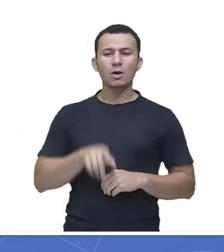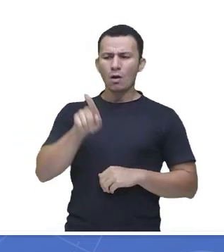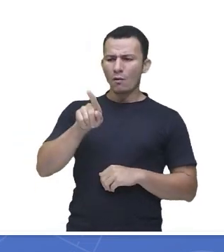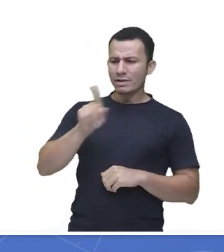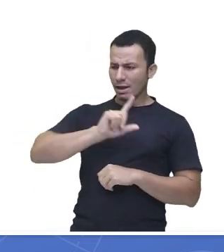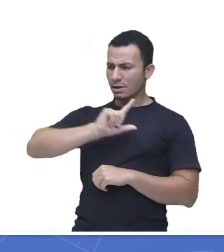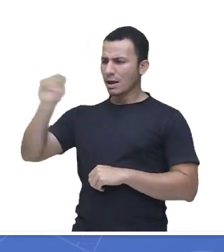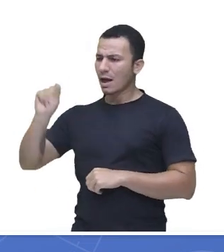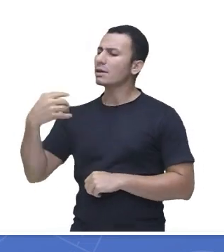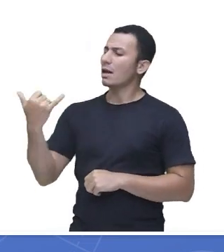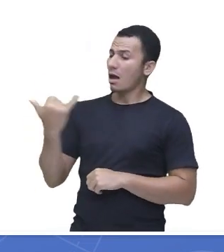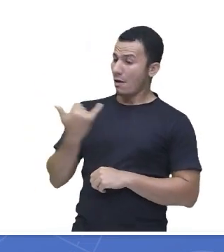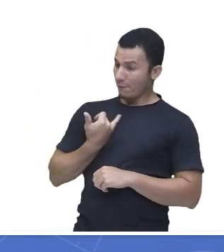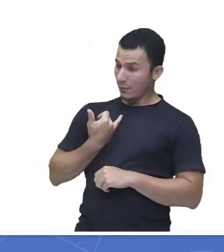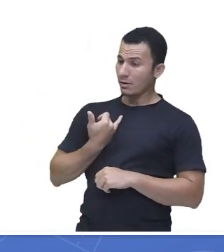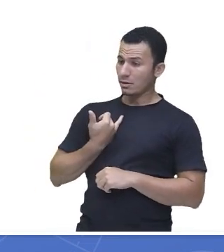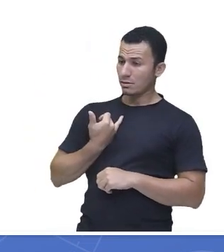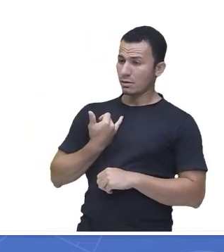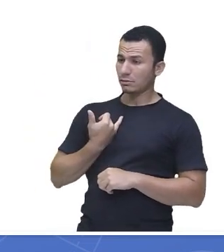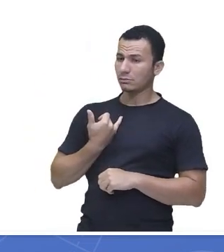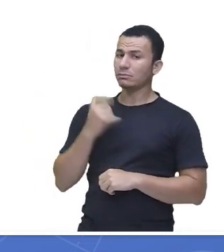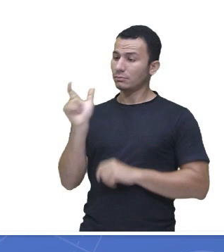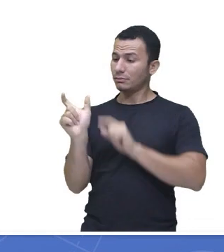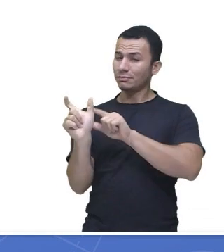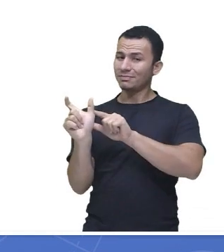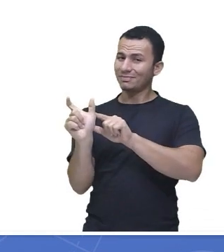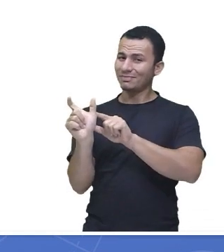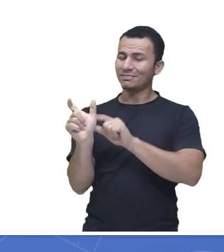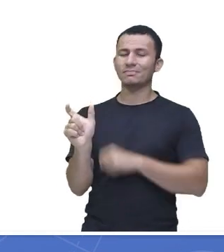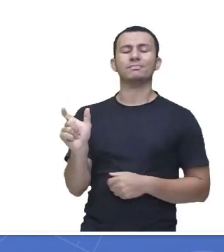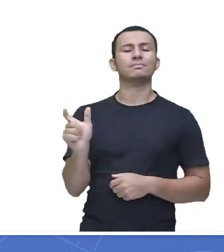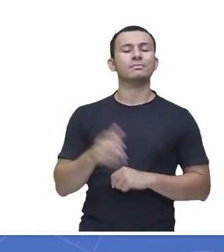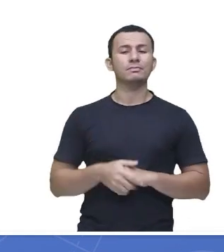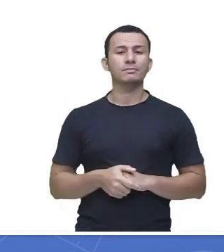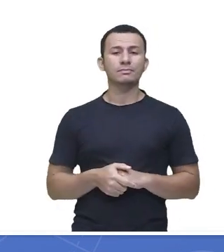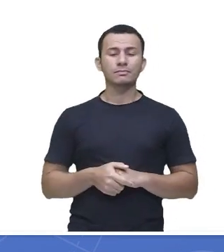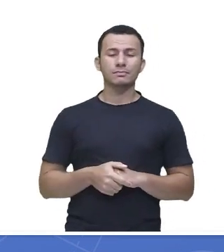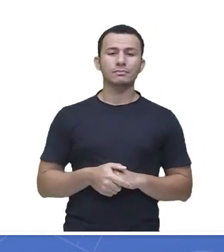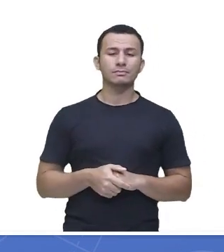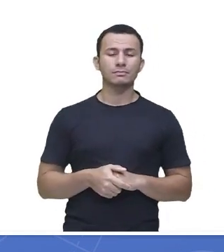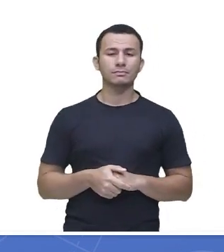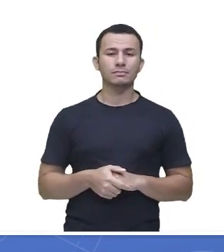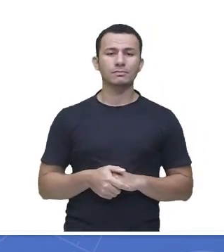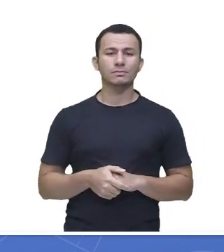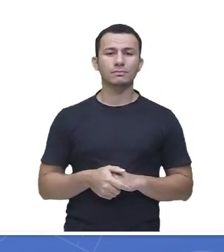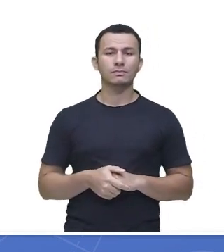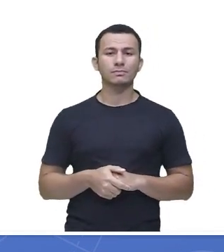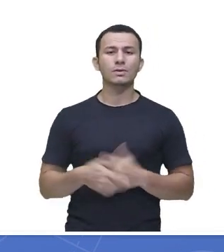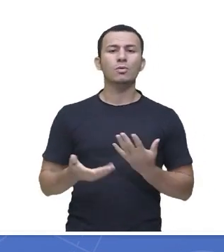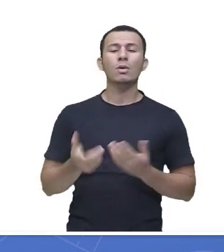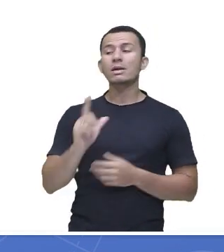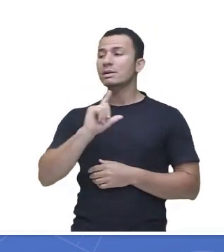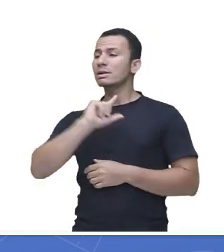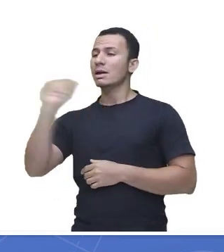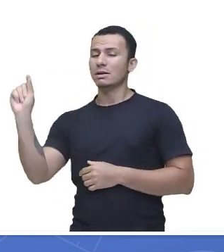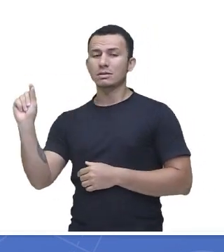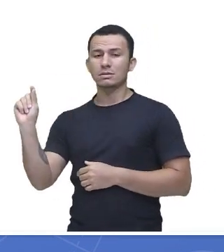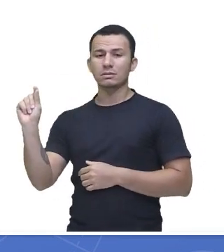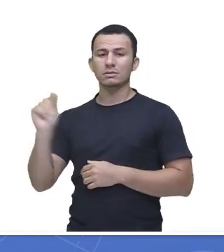que iremos, e aí o espaço. Prestem atenção no seguinte, quando a gente diz quando saíres,